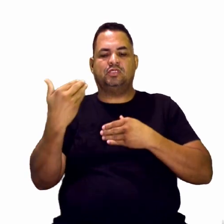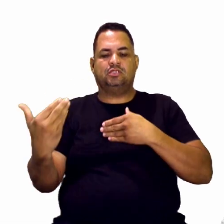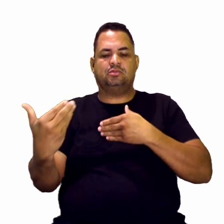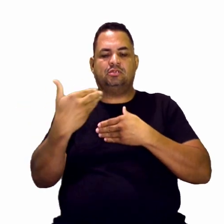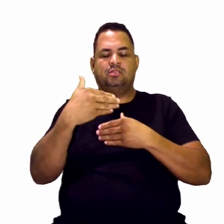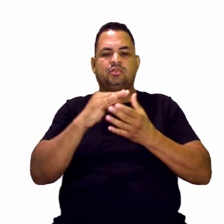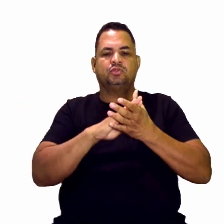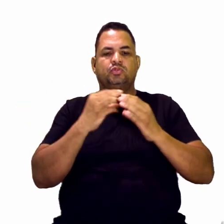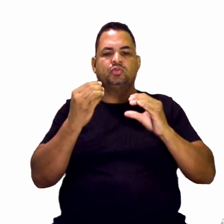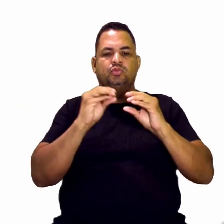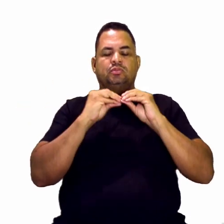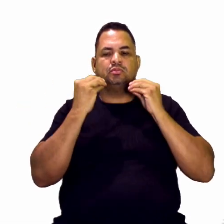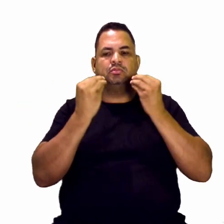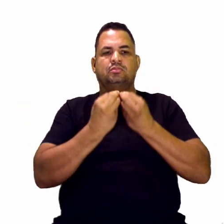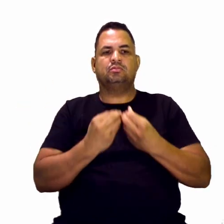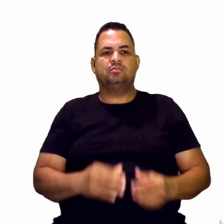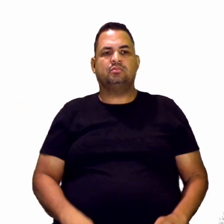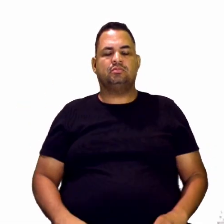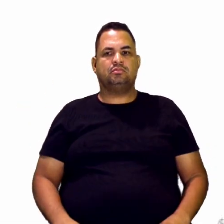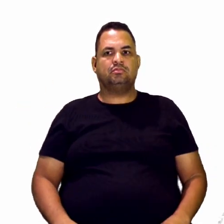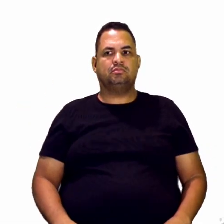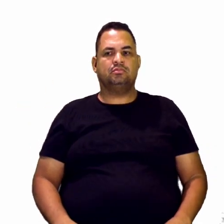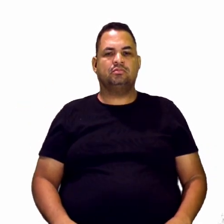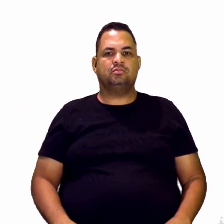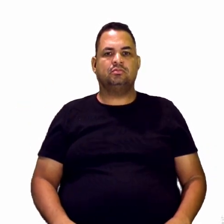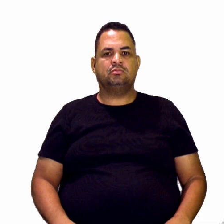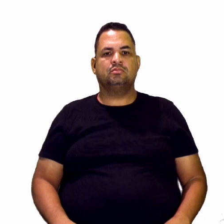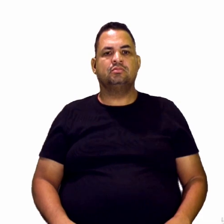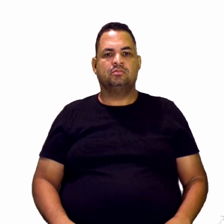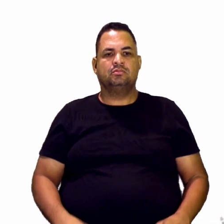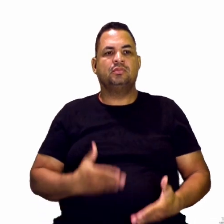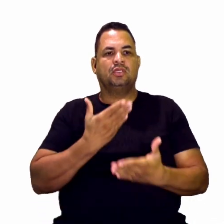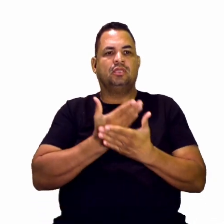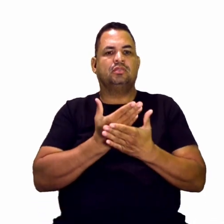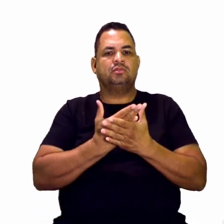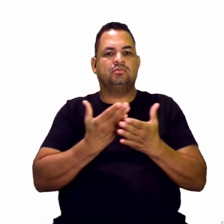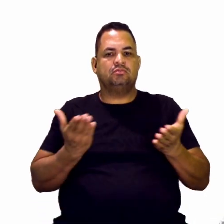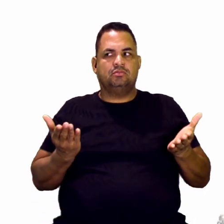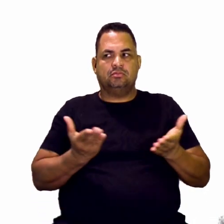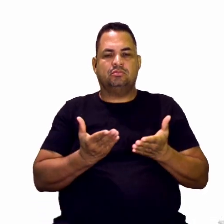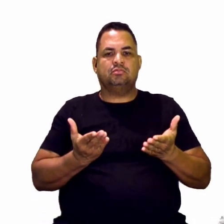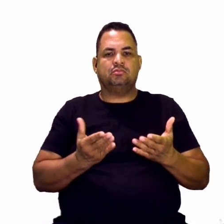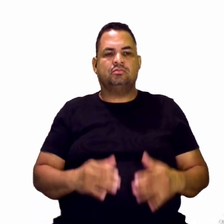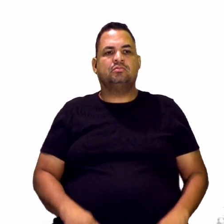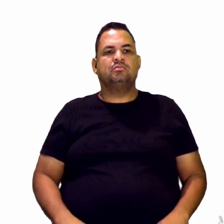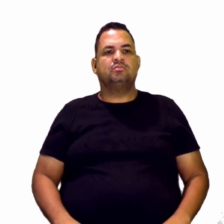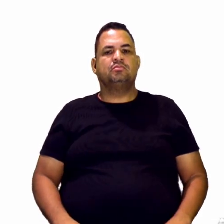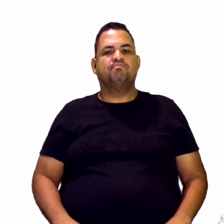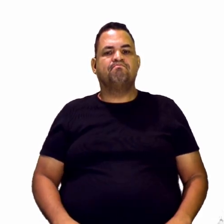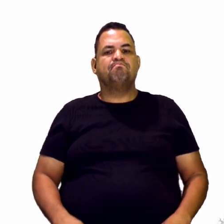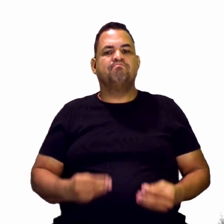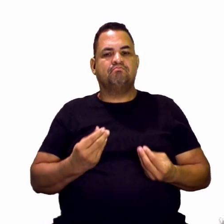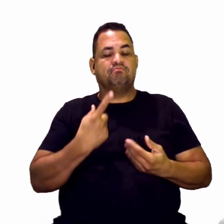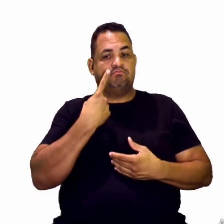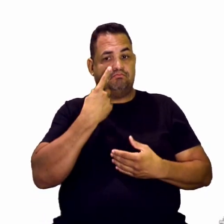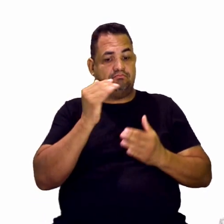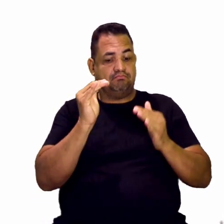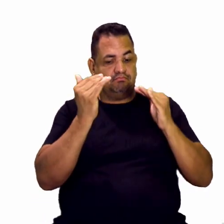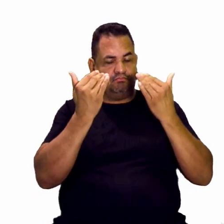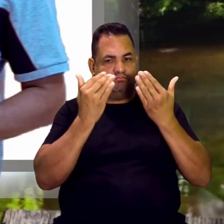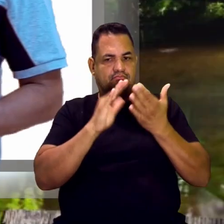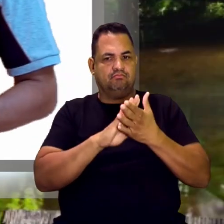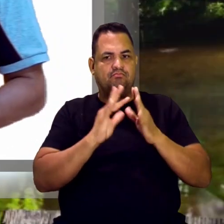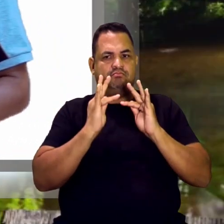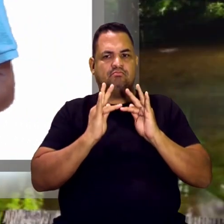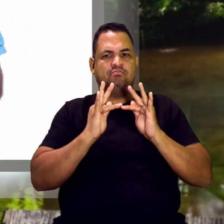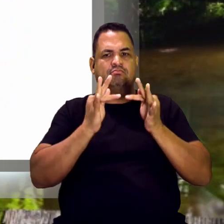substância. Tá bom, pessoal? Então, essa foi a nossa aula de hoje. tá? Peço que você olhe aqui para mim, para a